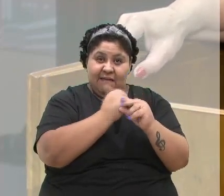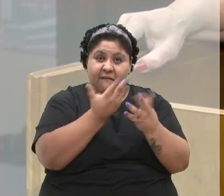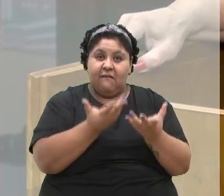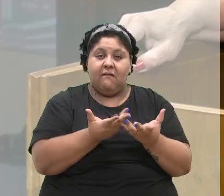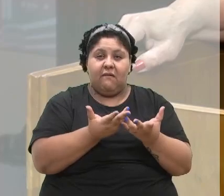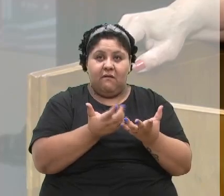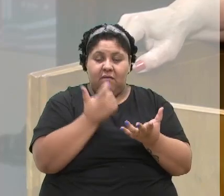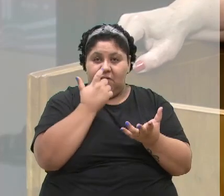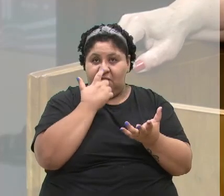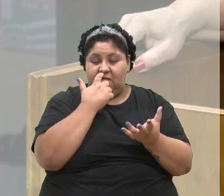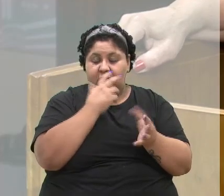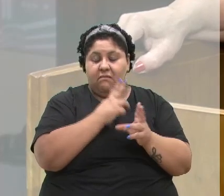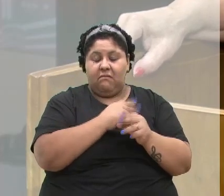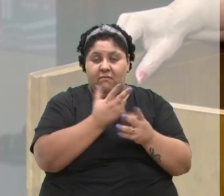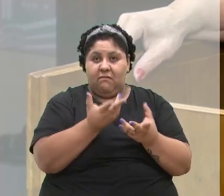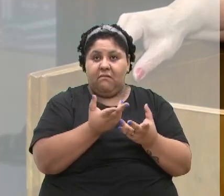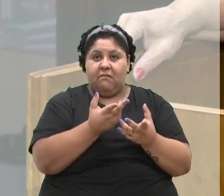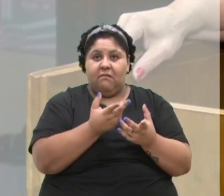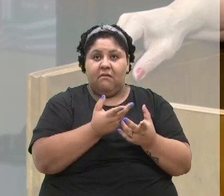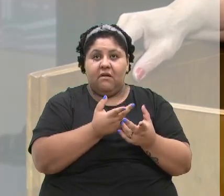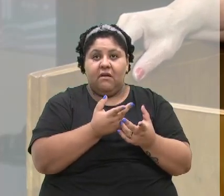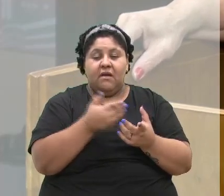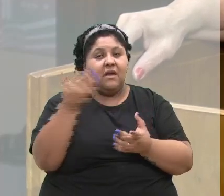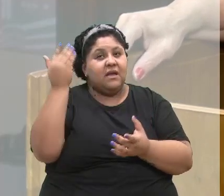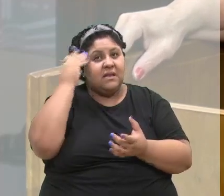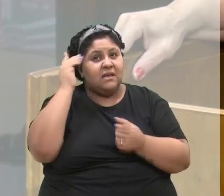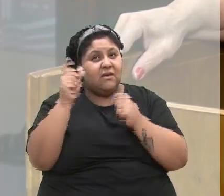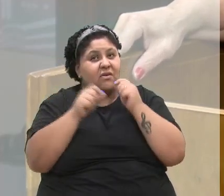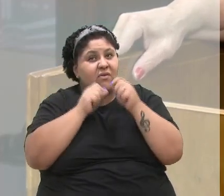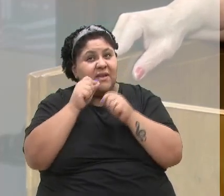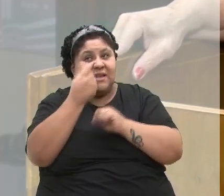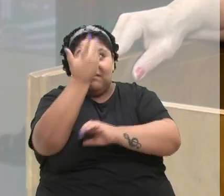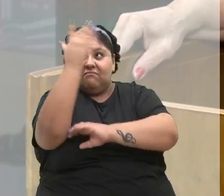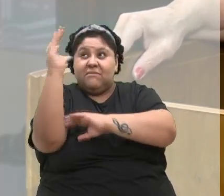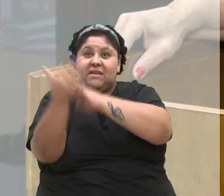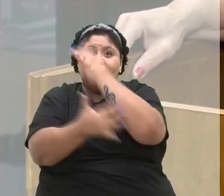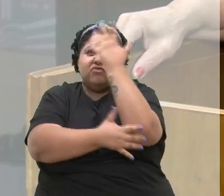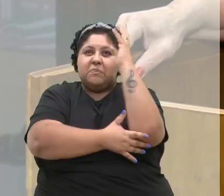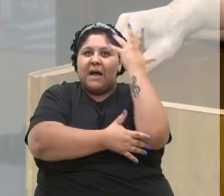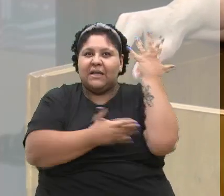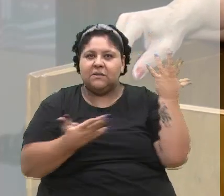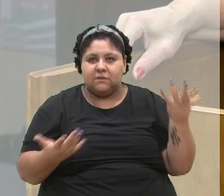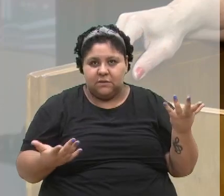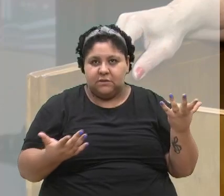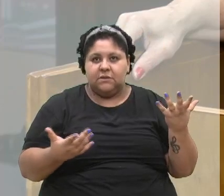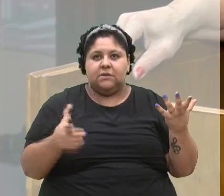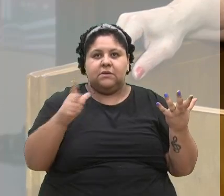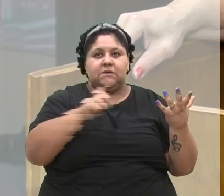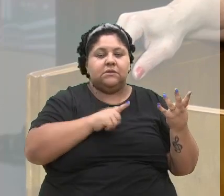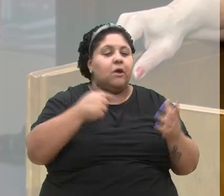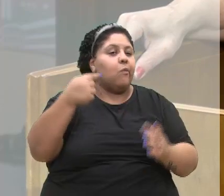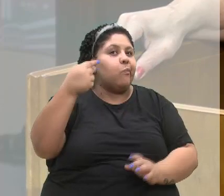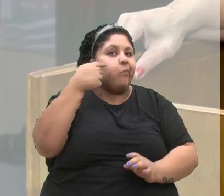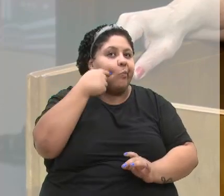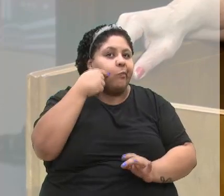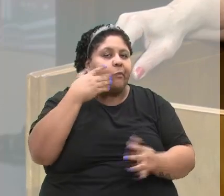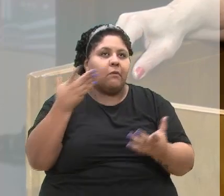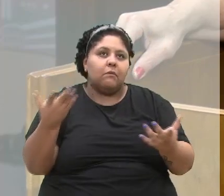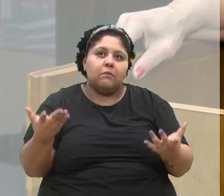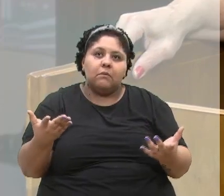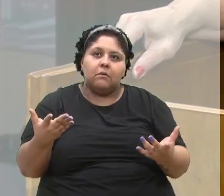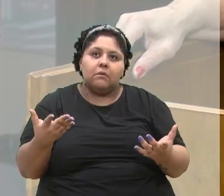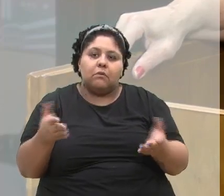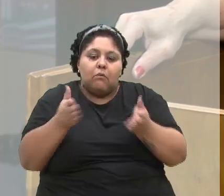né? Nós não sabemos o que tem no meio desses matos aí. Se tem pneu, se tem